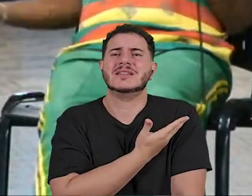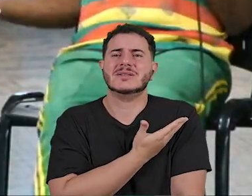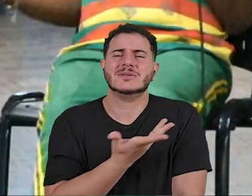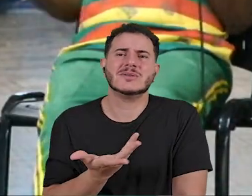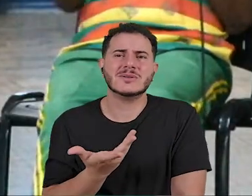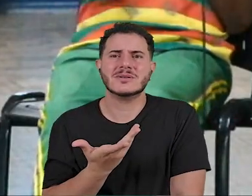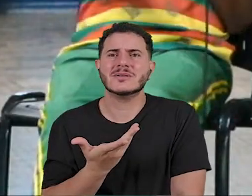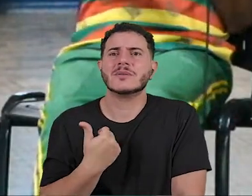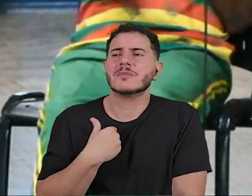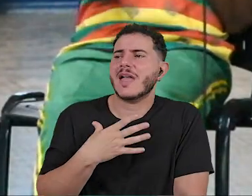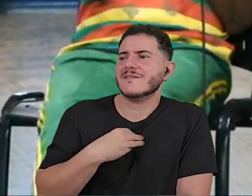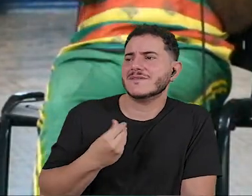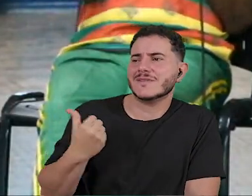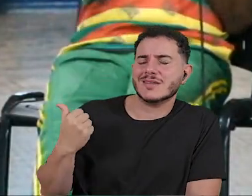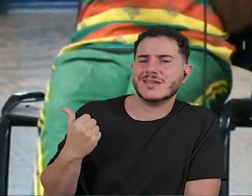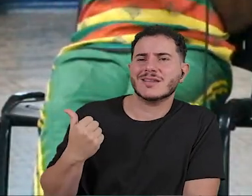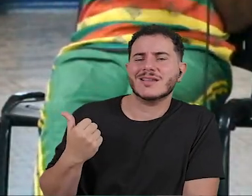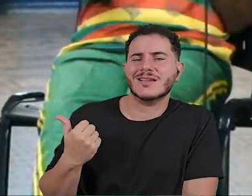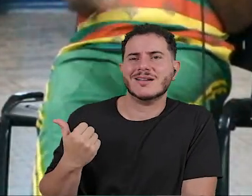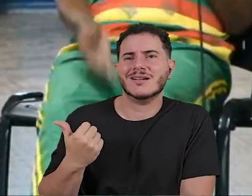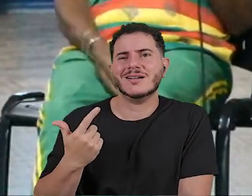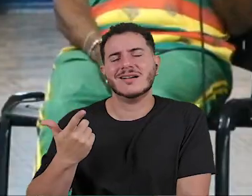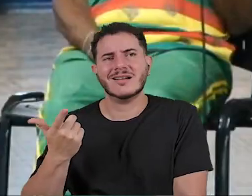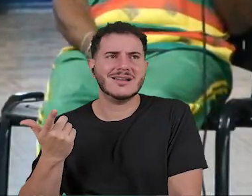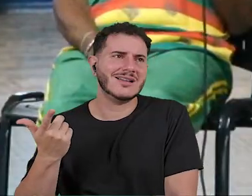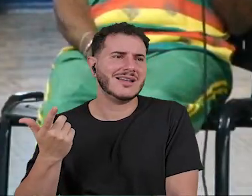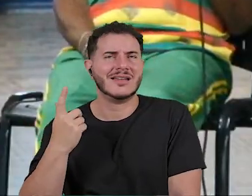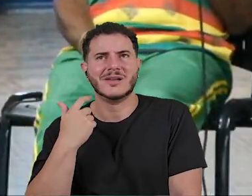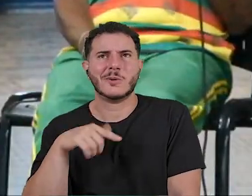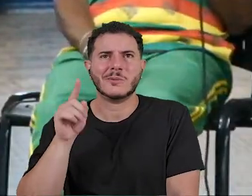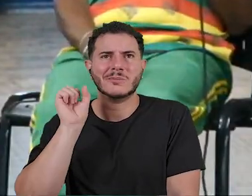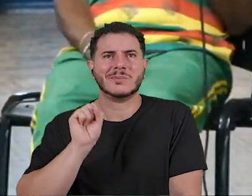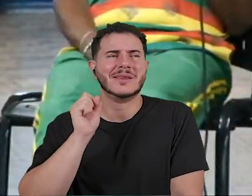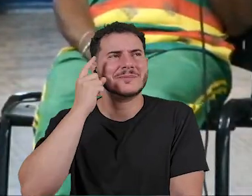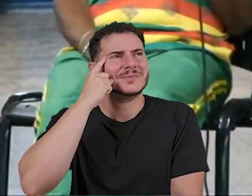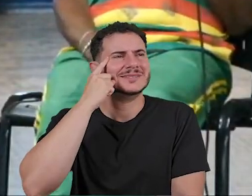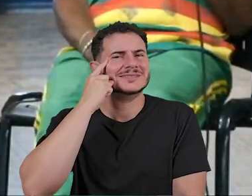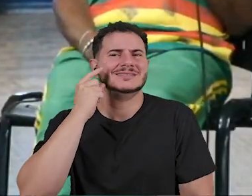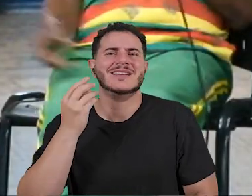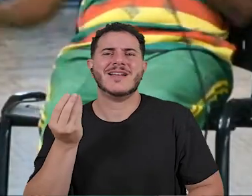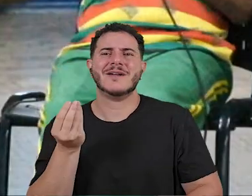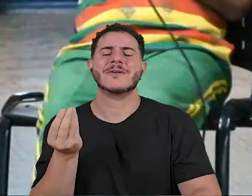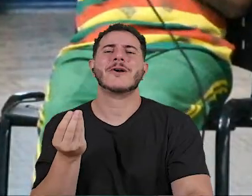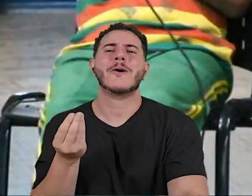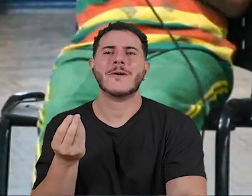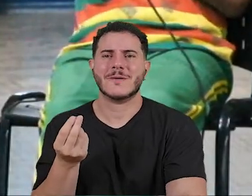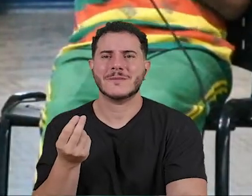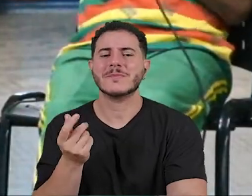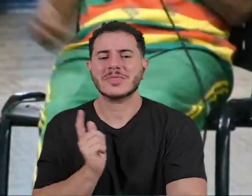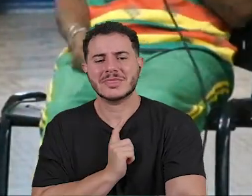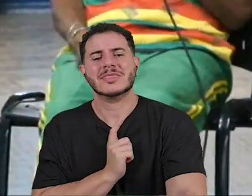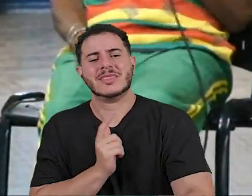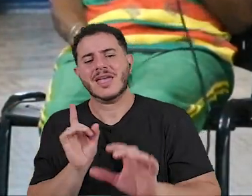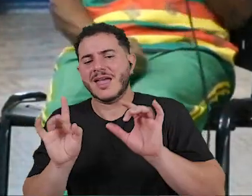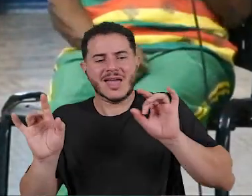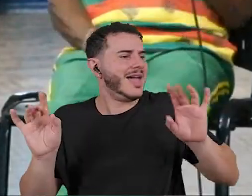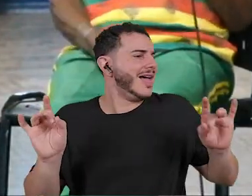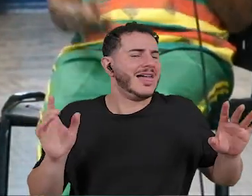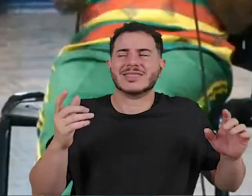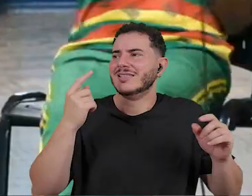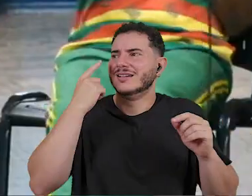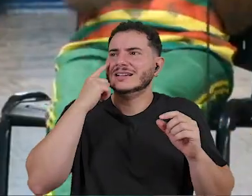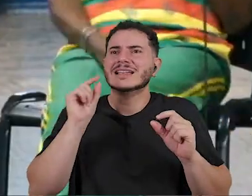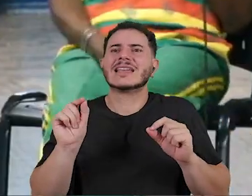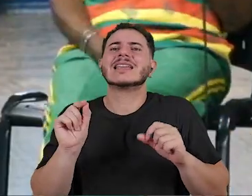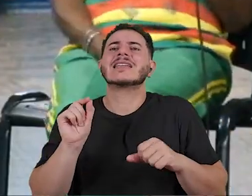Aí já tem a boneca que é a avó. E quem segura? Eu disse, na época eu estava com Cíntia. Eu disse, Cíntia,